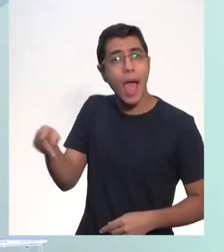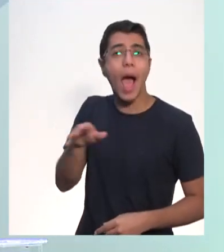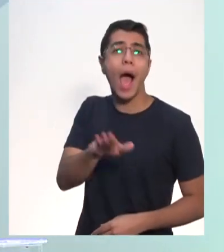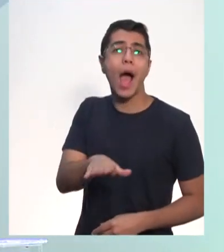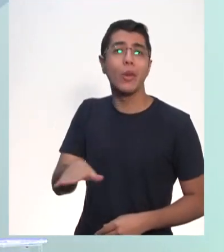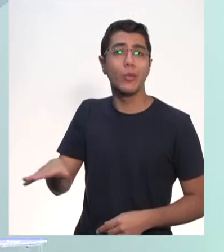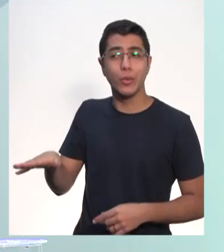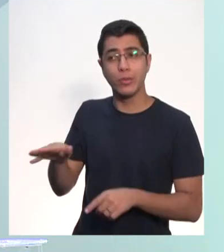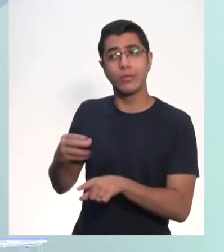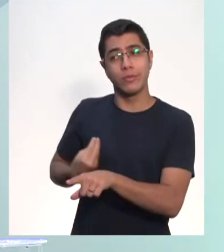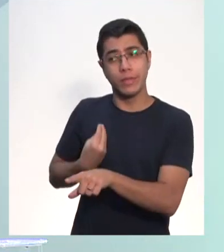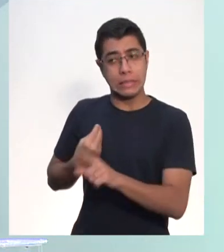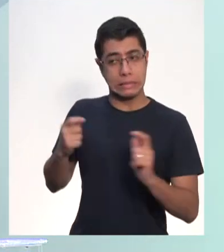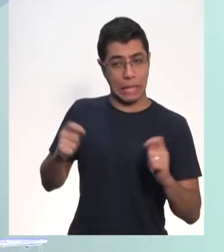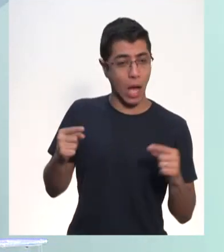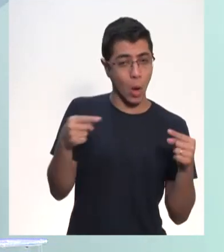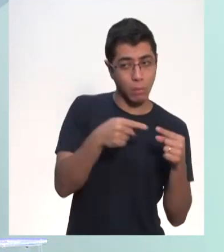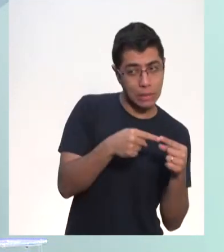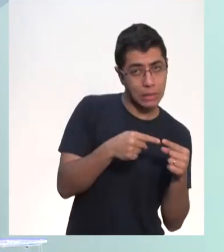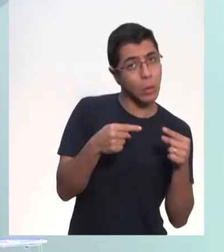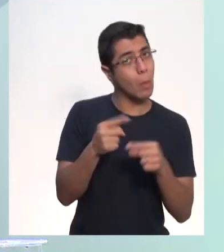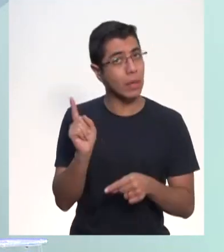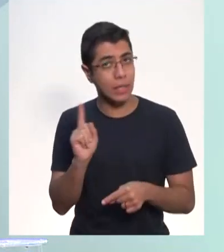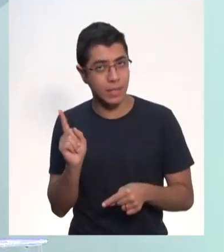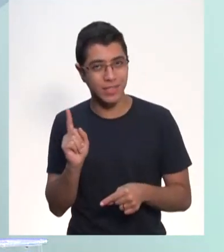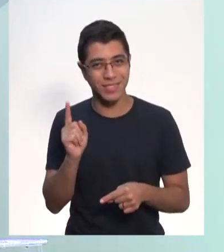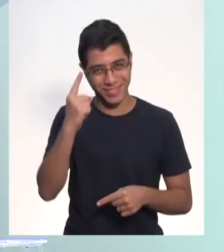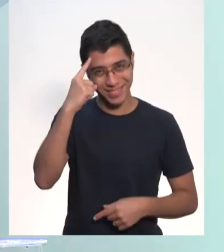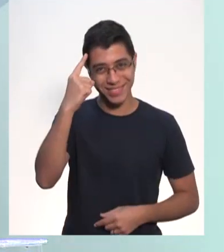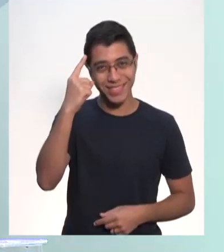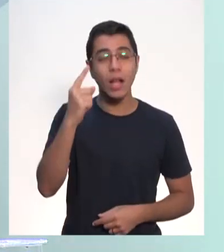importantes, pensando na articulação